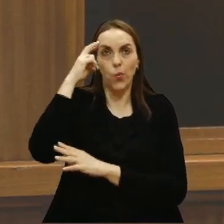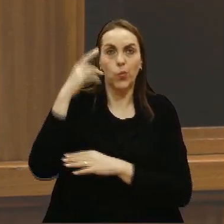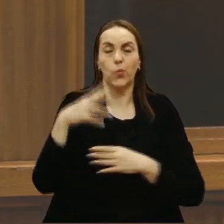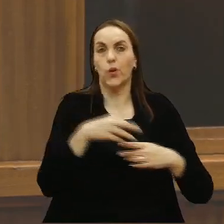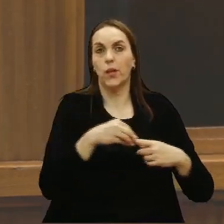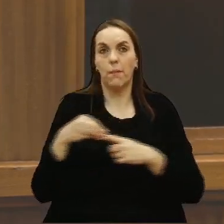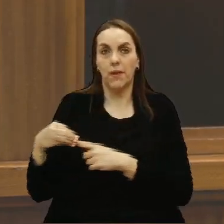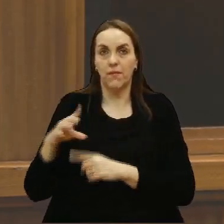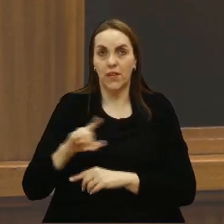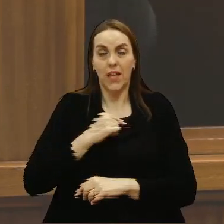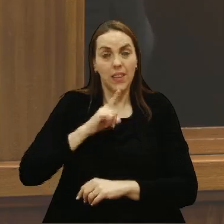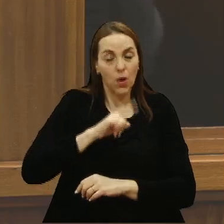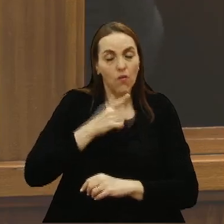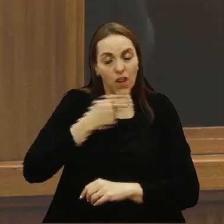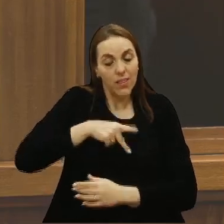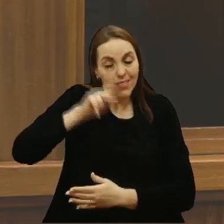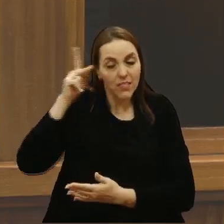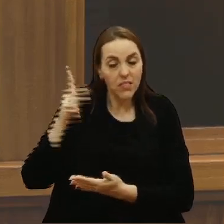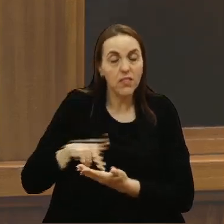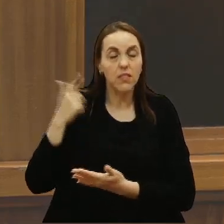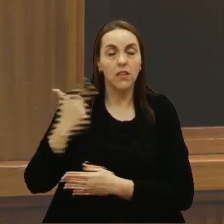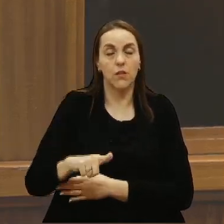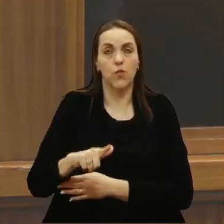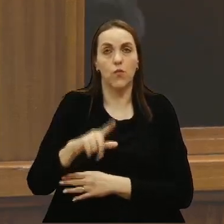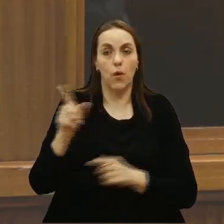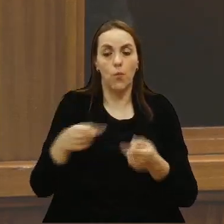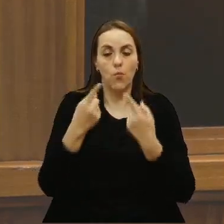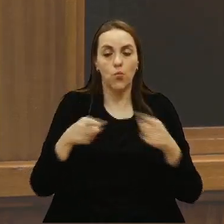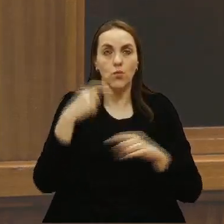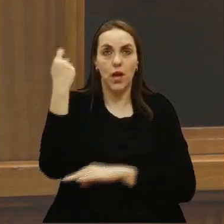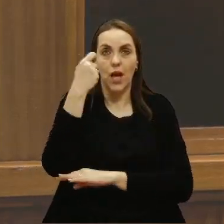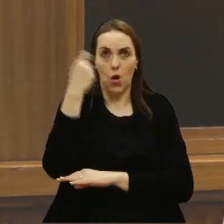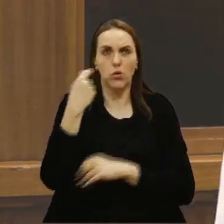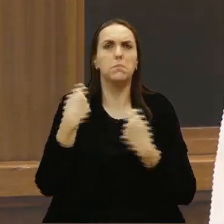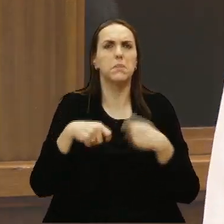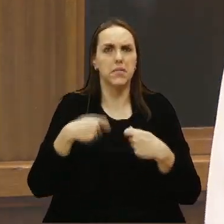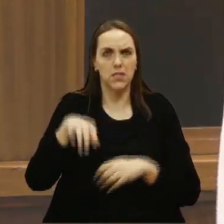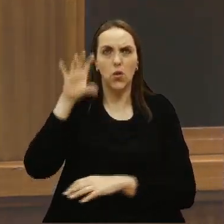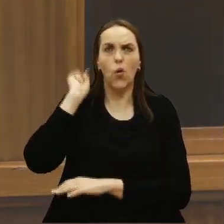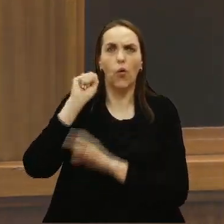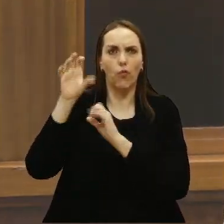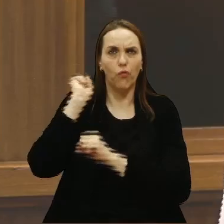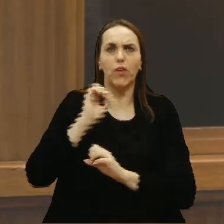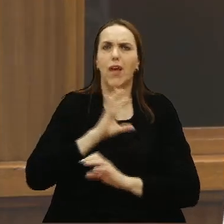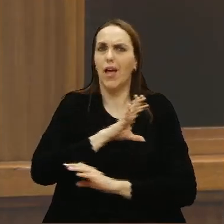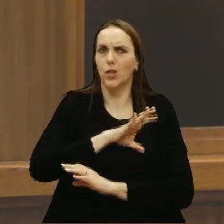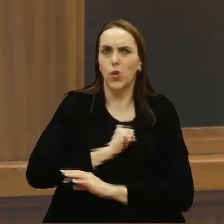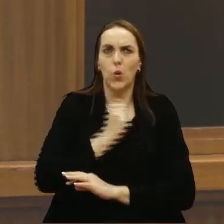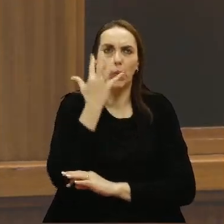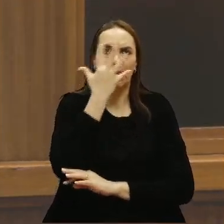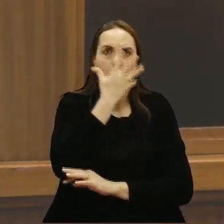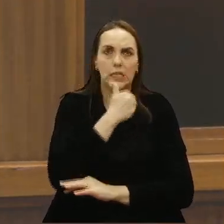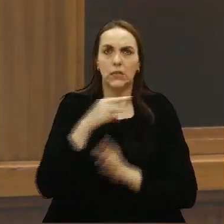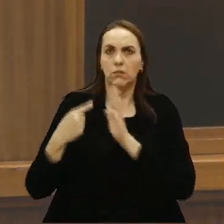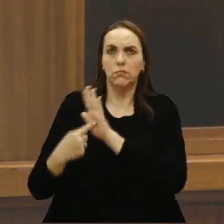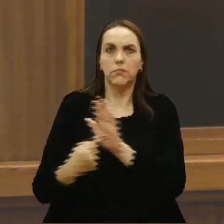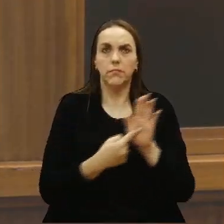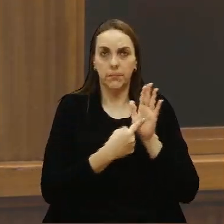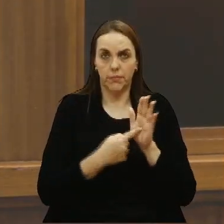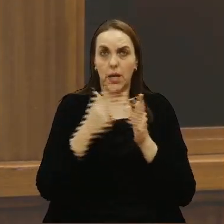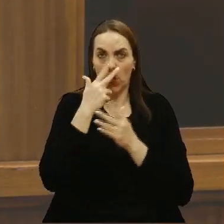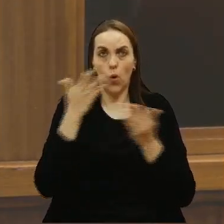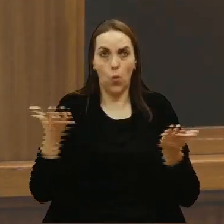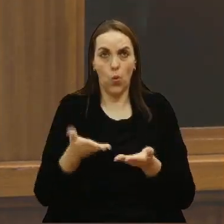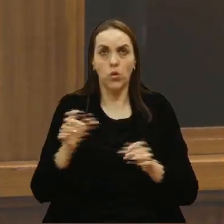periférica. Então, reafirmo, músicas gaúchas precisam sim ser ouvidas. Adoro, acho lindo apresentações como a gente teve hoje